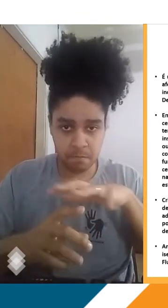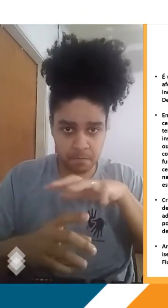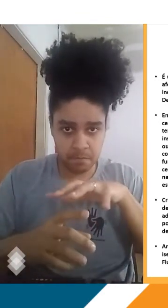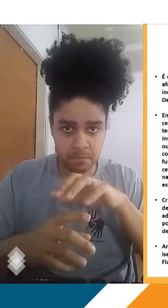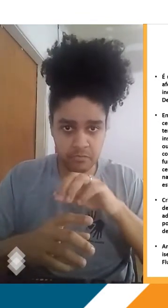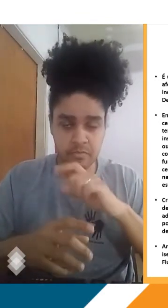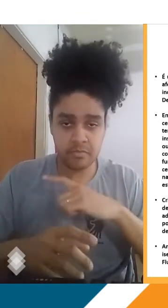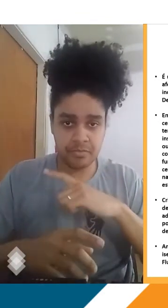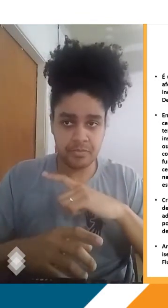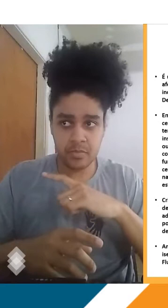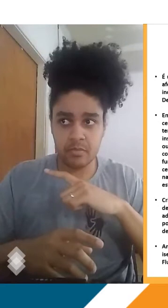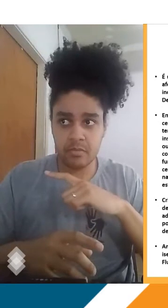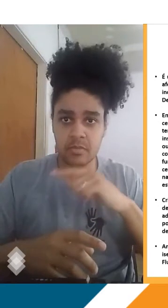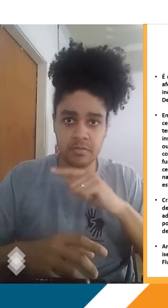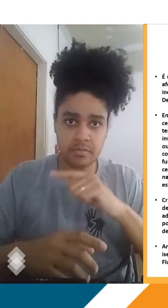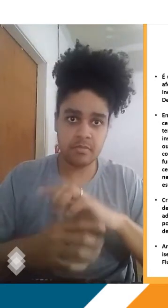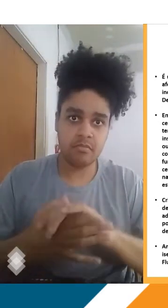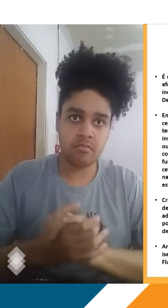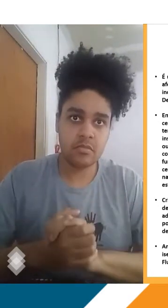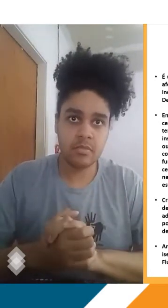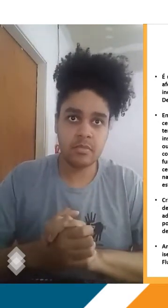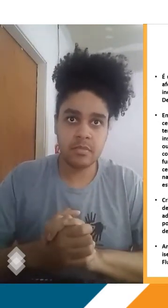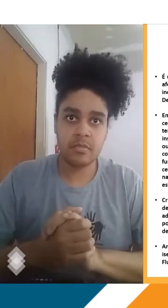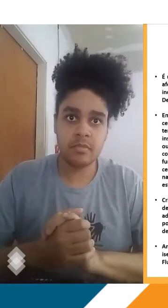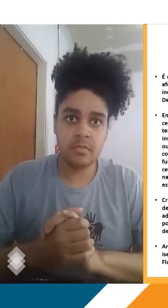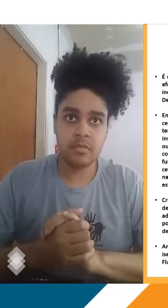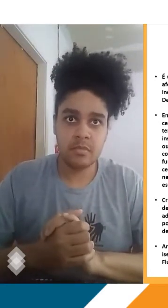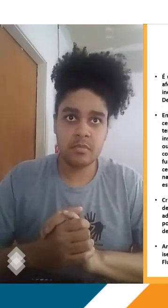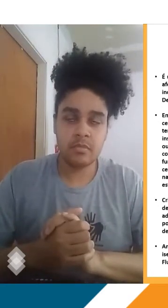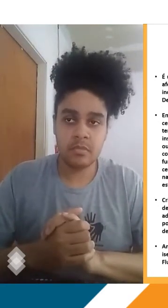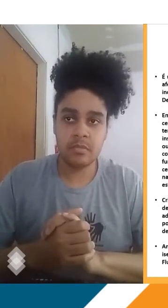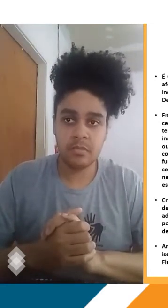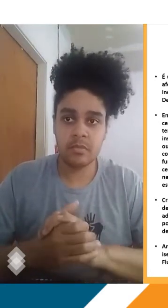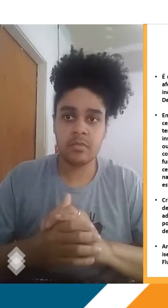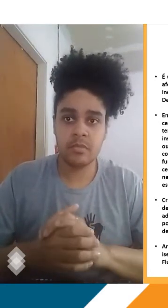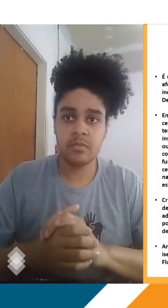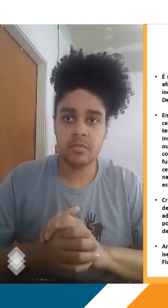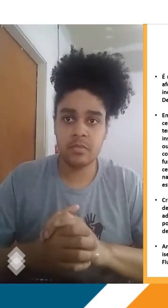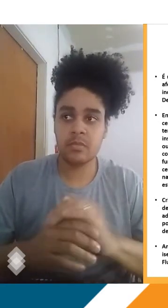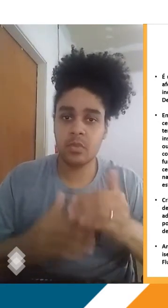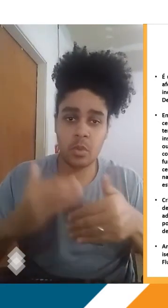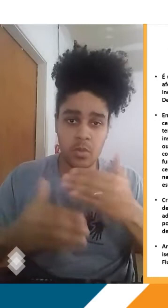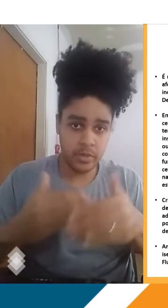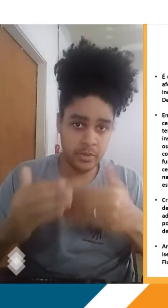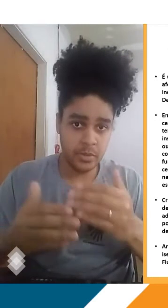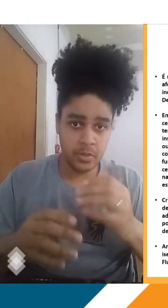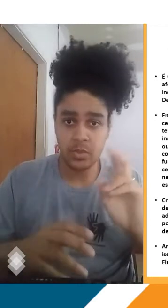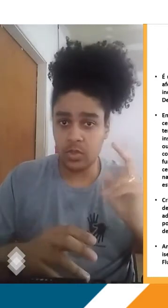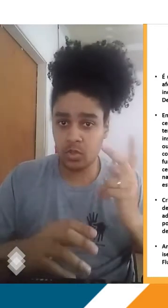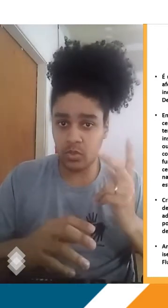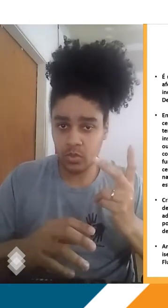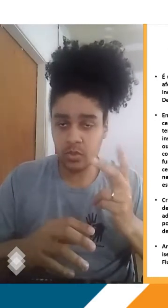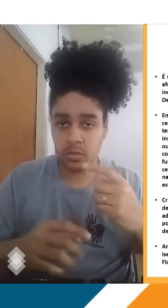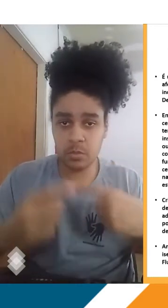à centralização, temos esse parágrafo a seguir, por exemplo. Os processos históricos e políticos levaram a uma